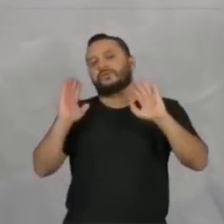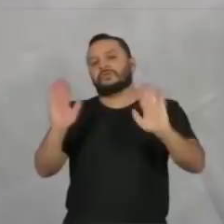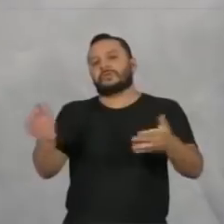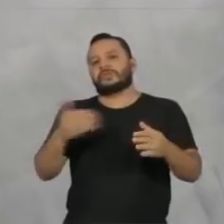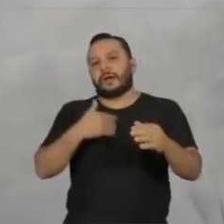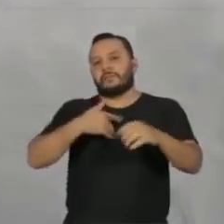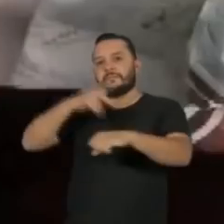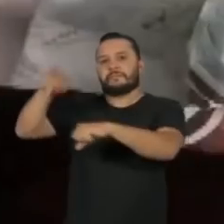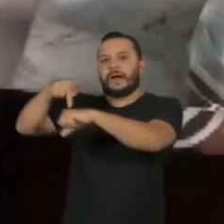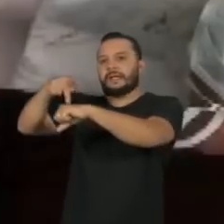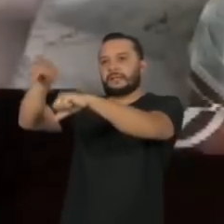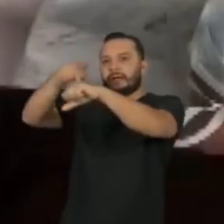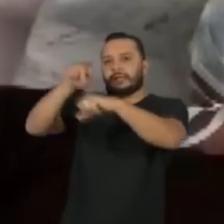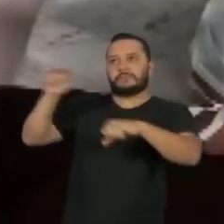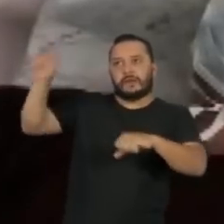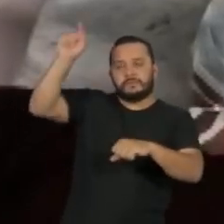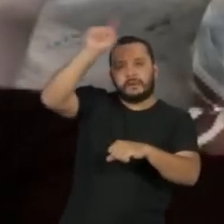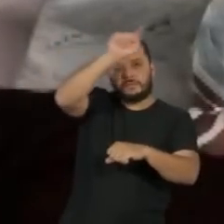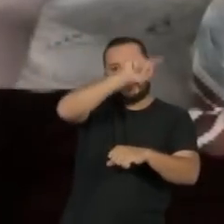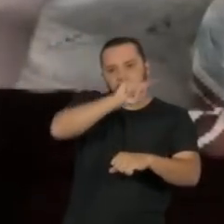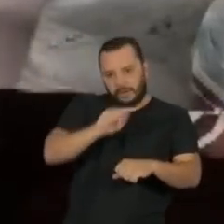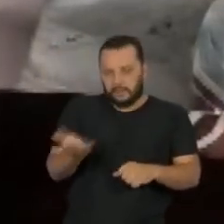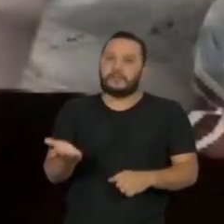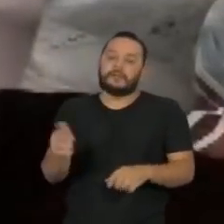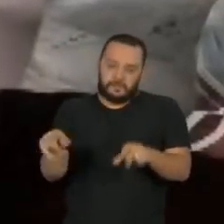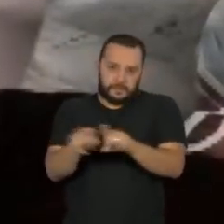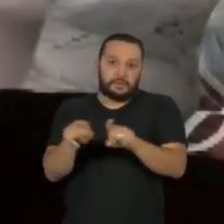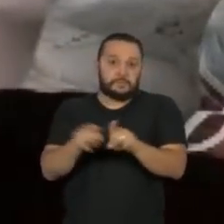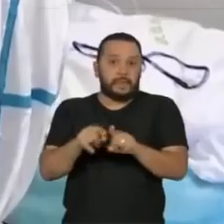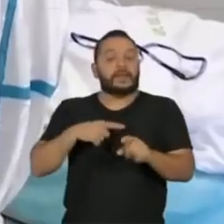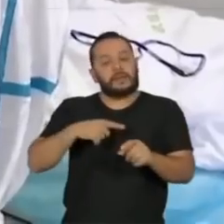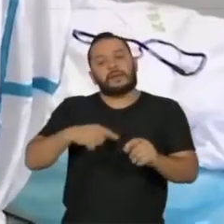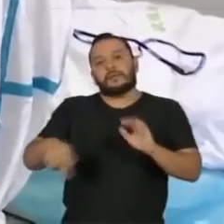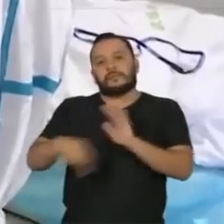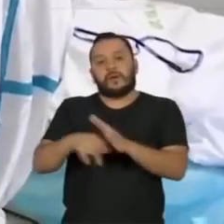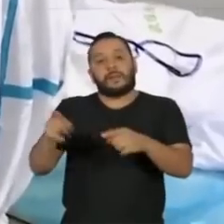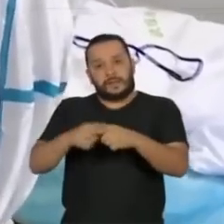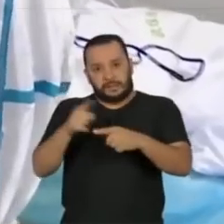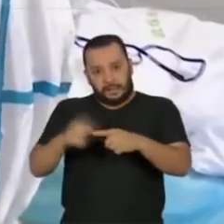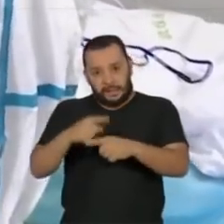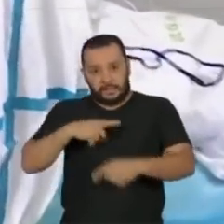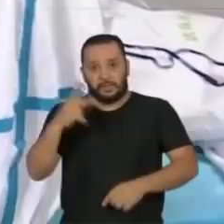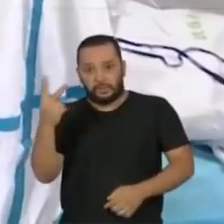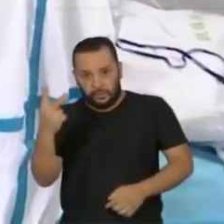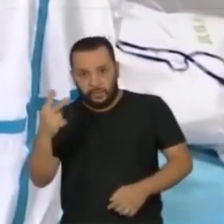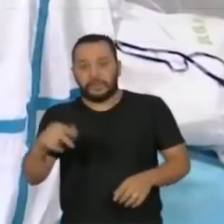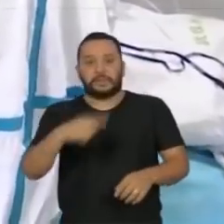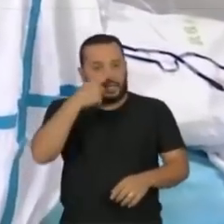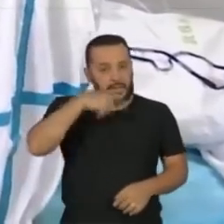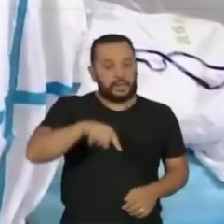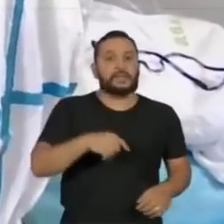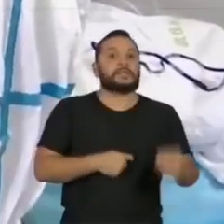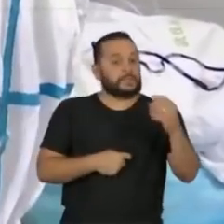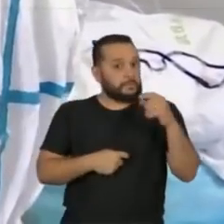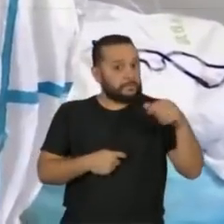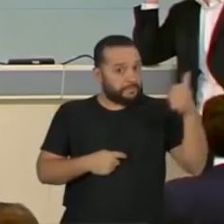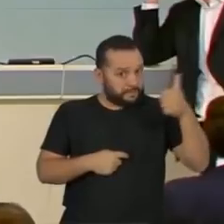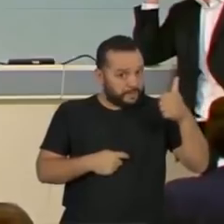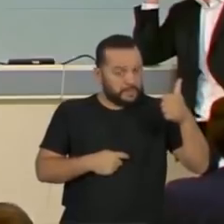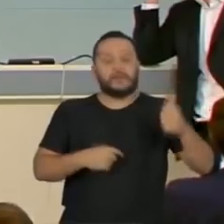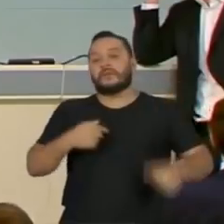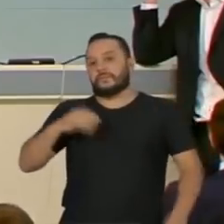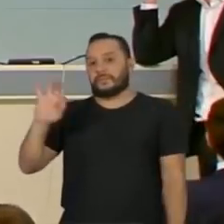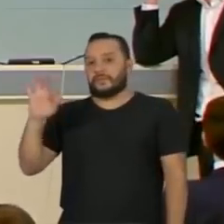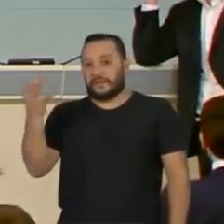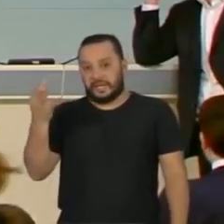18 países. A Inglaterra confirmou 2 novos casos, a Tailândia o primeiro e a França o 6º caso.